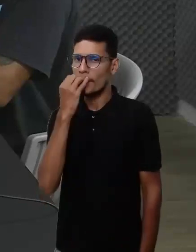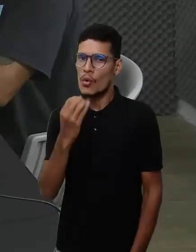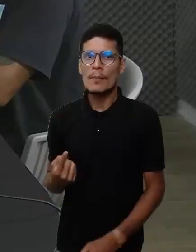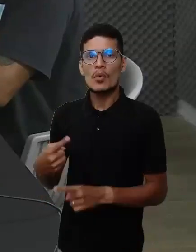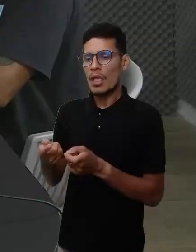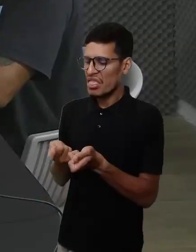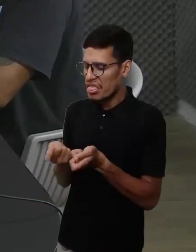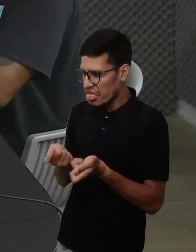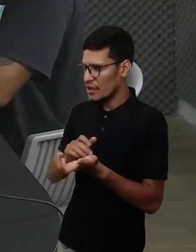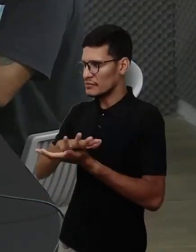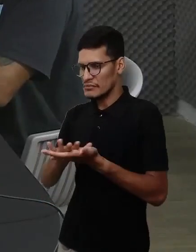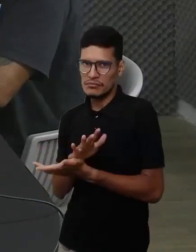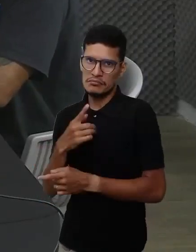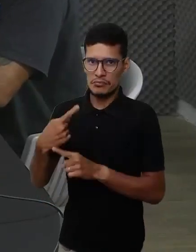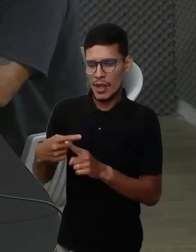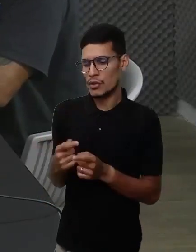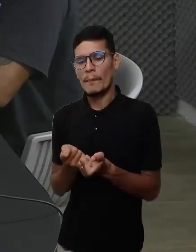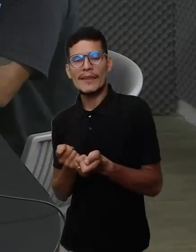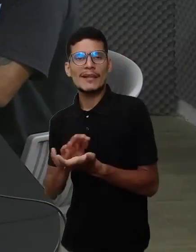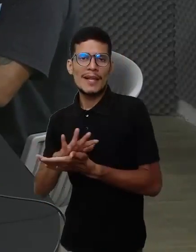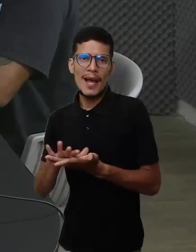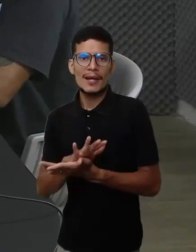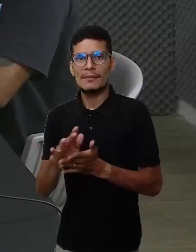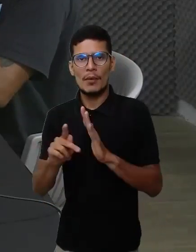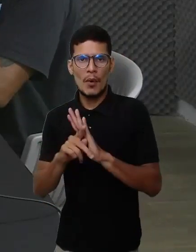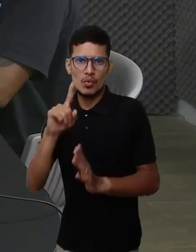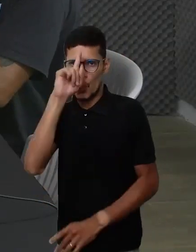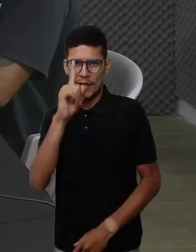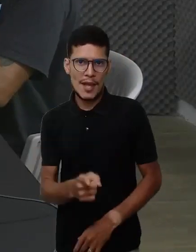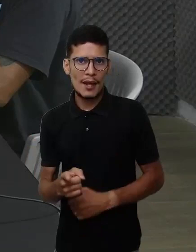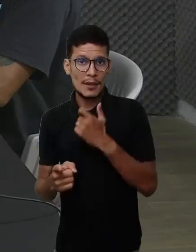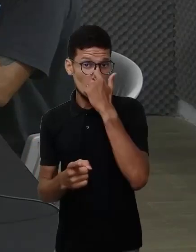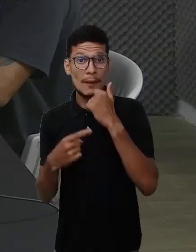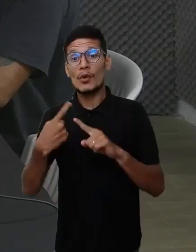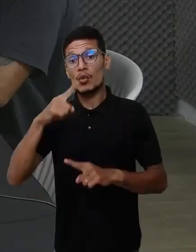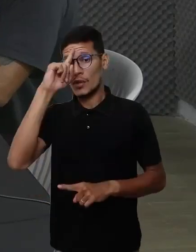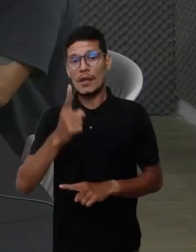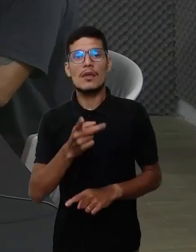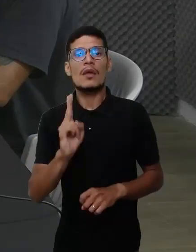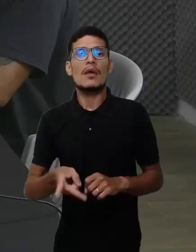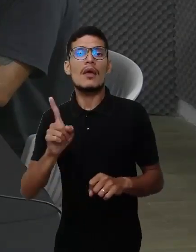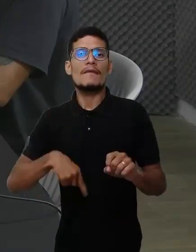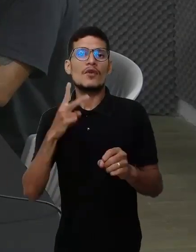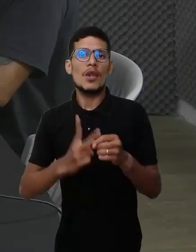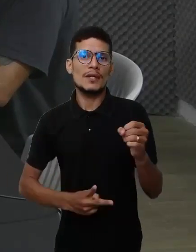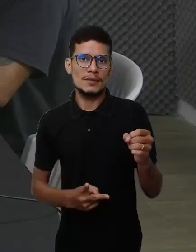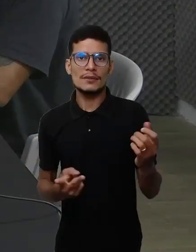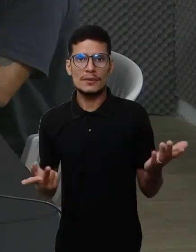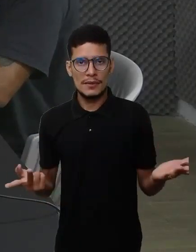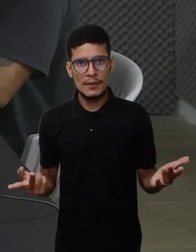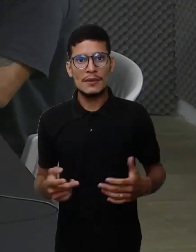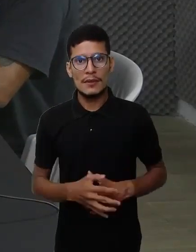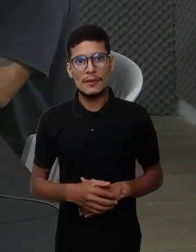controla, porque não domina, porque não exerce autoridade, mas a gente está falando de uma autoridade que ela é violência, porque a gente fala sobre adultocentrismo também, não Muito. é?